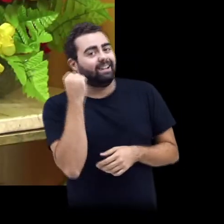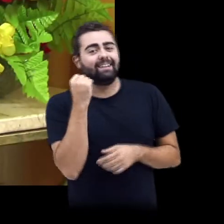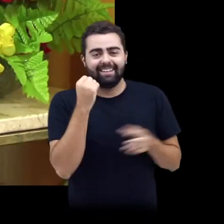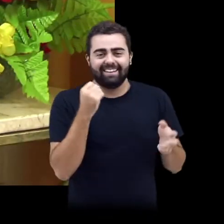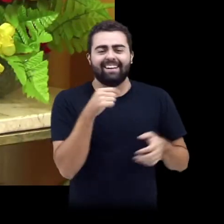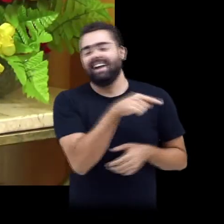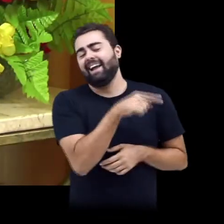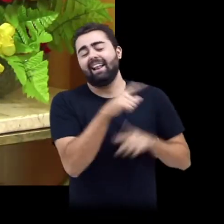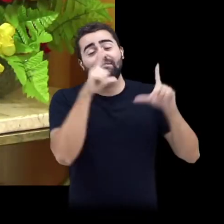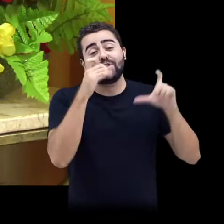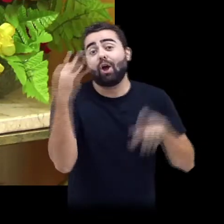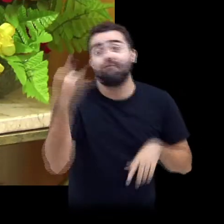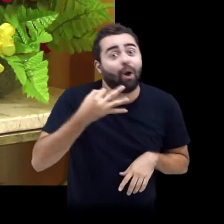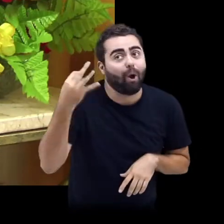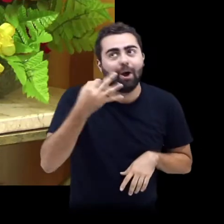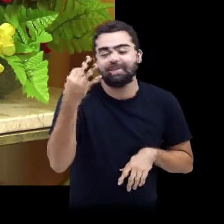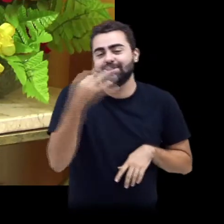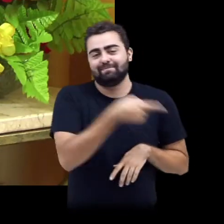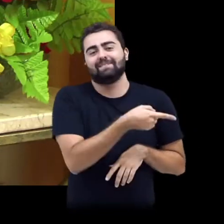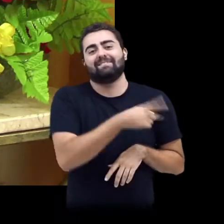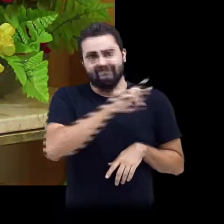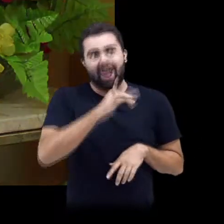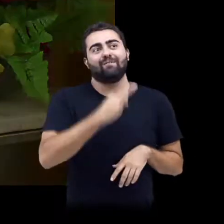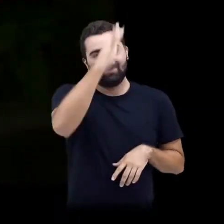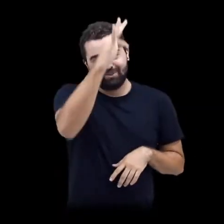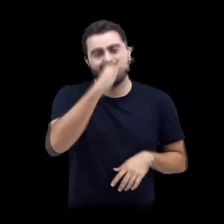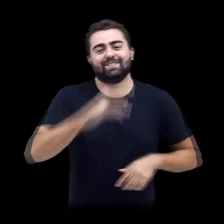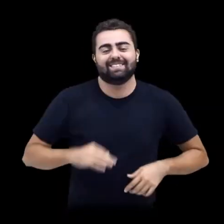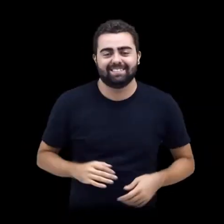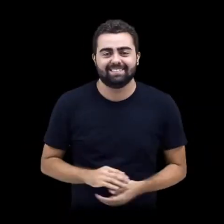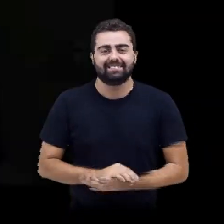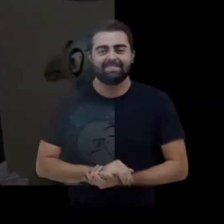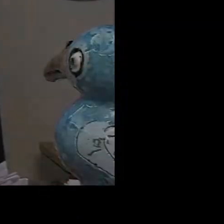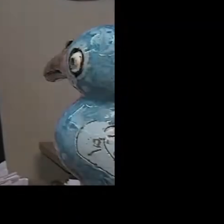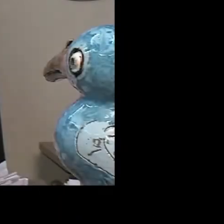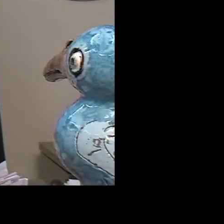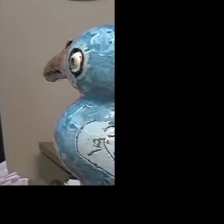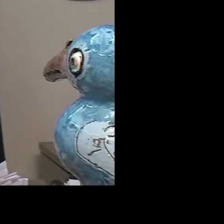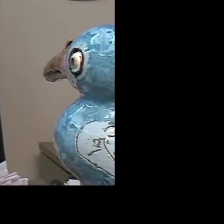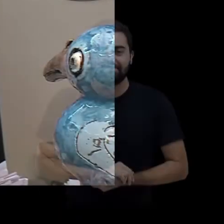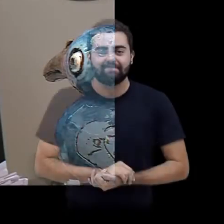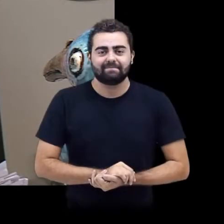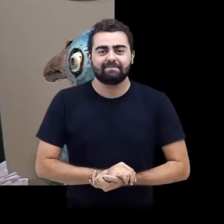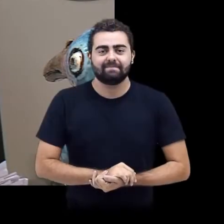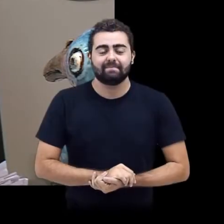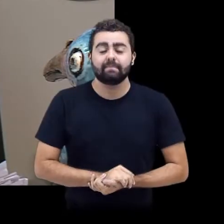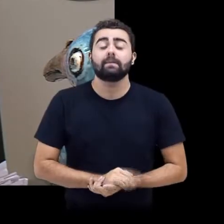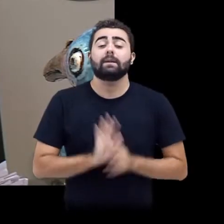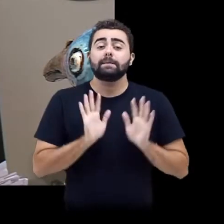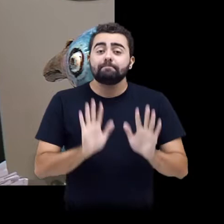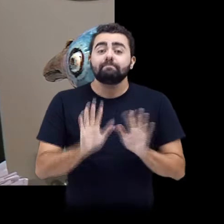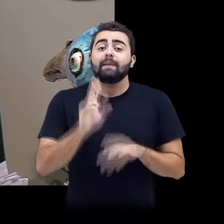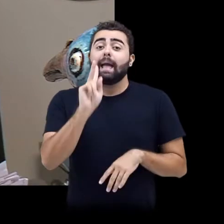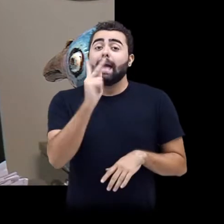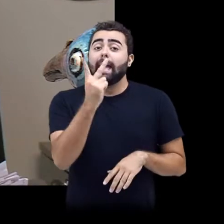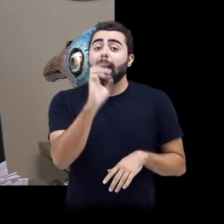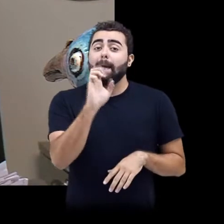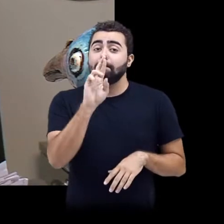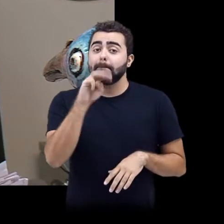não é fotógrafa para ninguém botar defeito? Quando o Hermilo resolveu